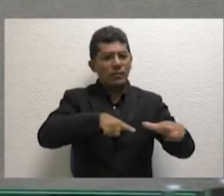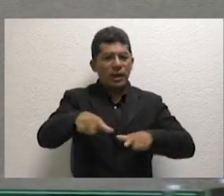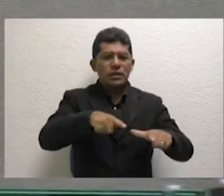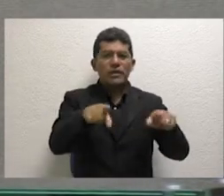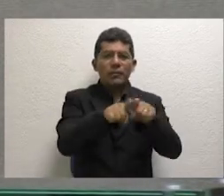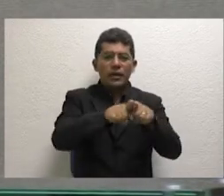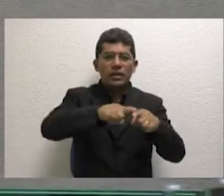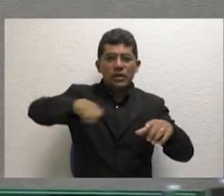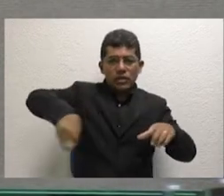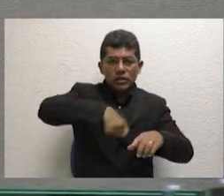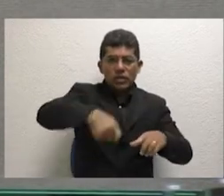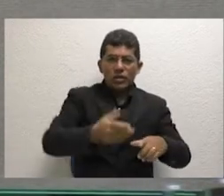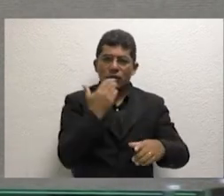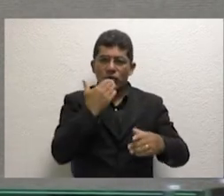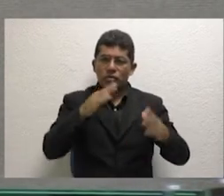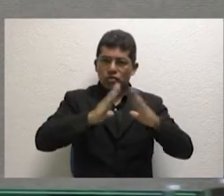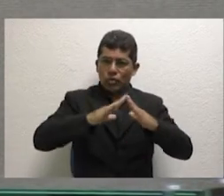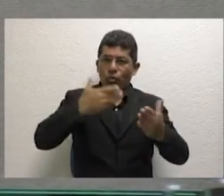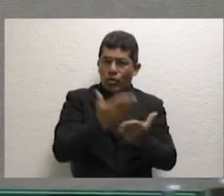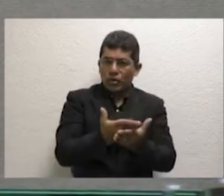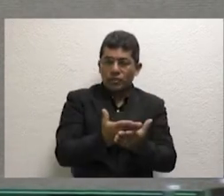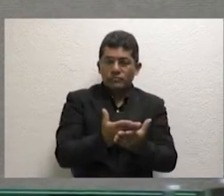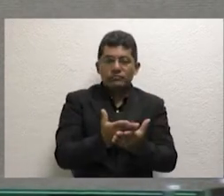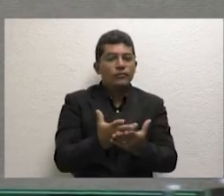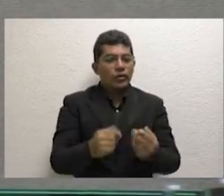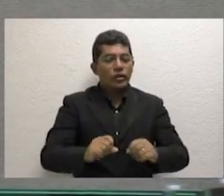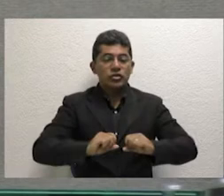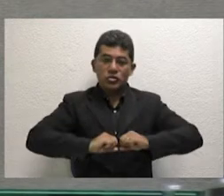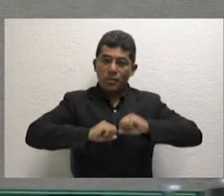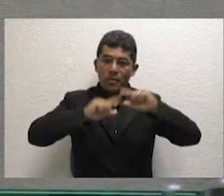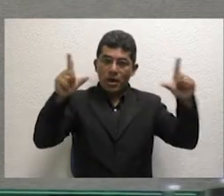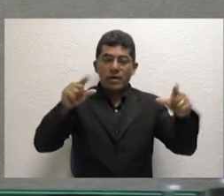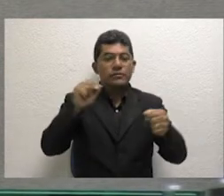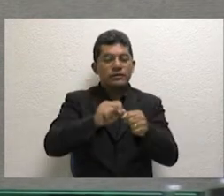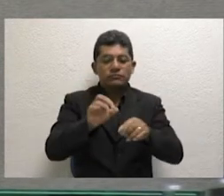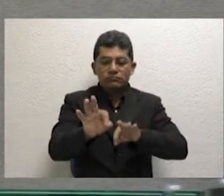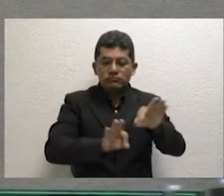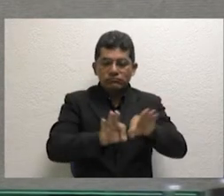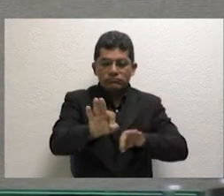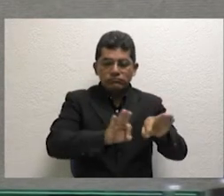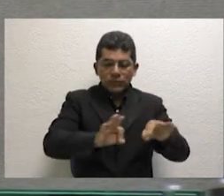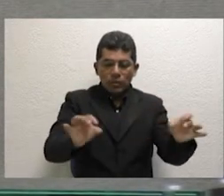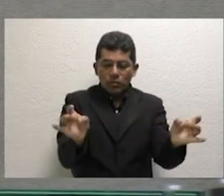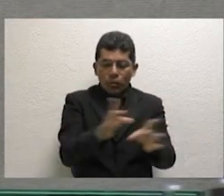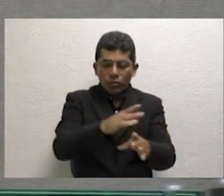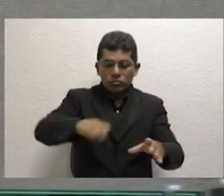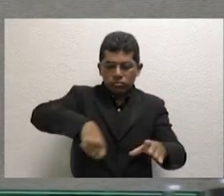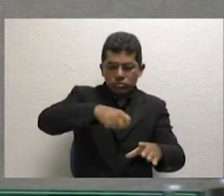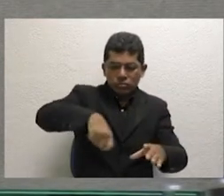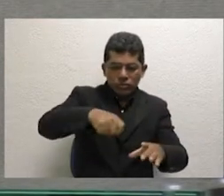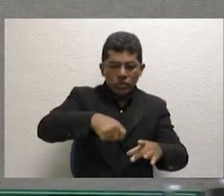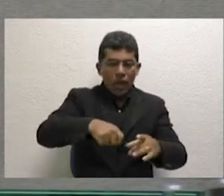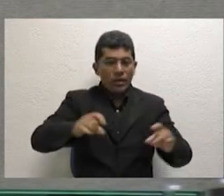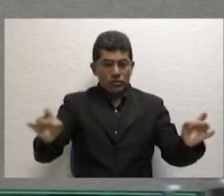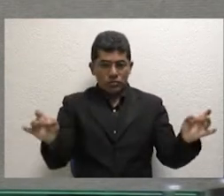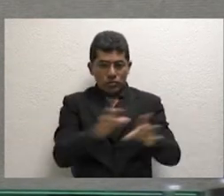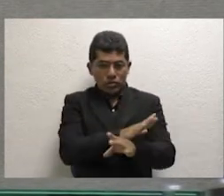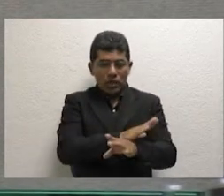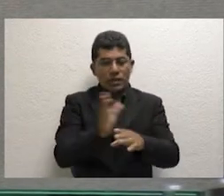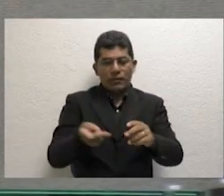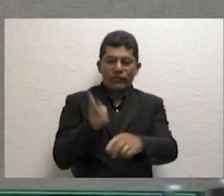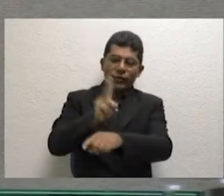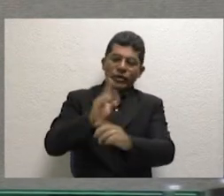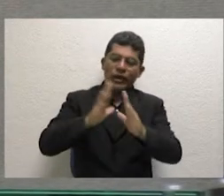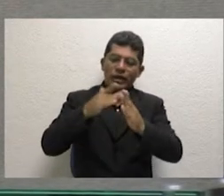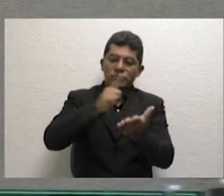o que seja a maioria delas quando sai de manhã tem que deixar alguma coisa pronta quando volta a noite tem que cuidar